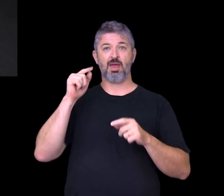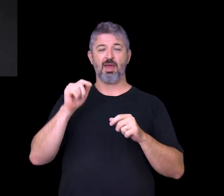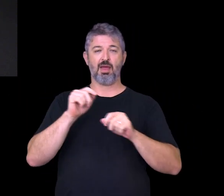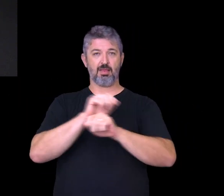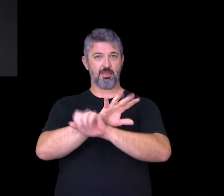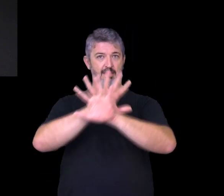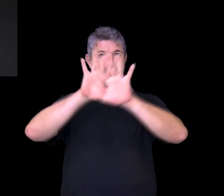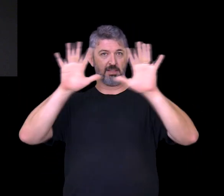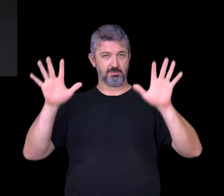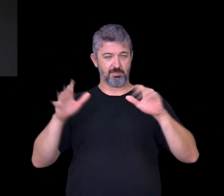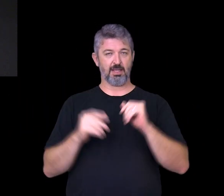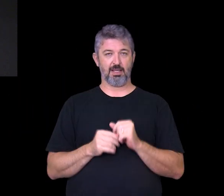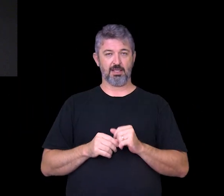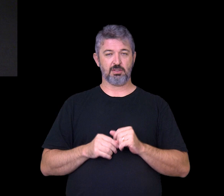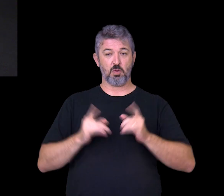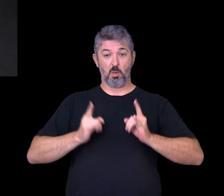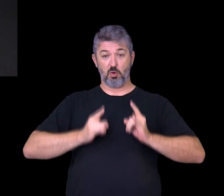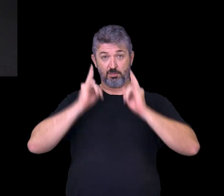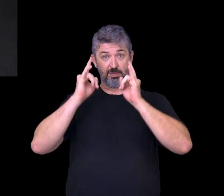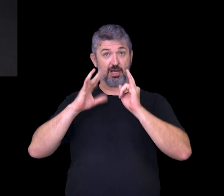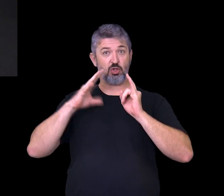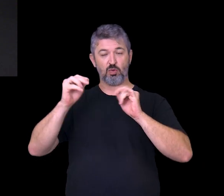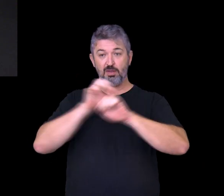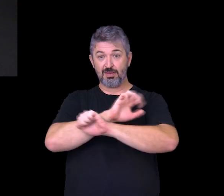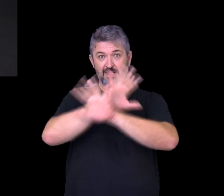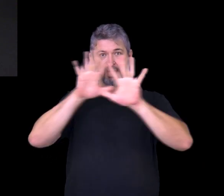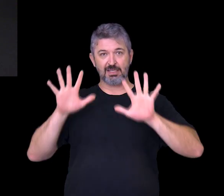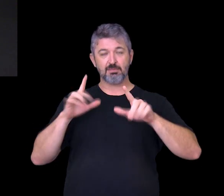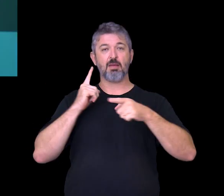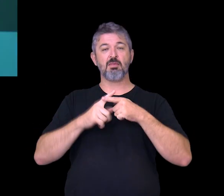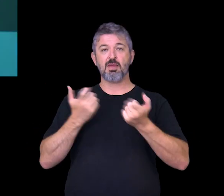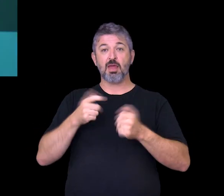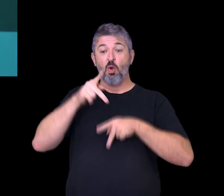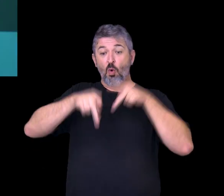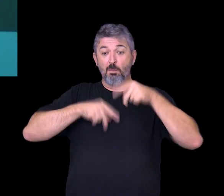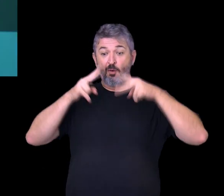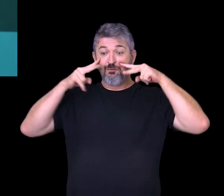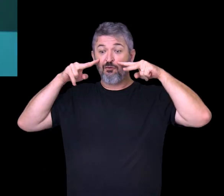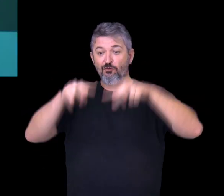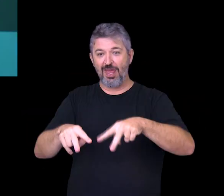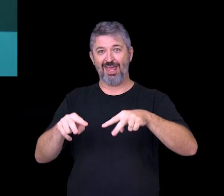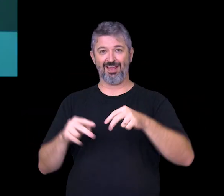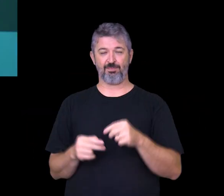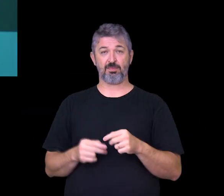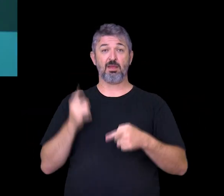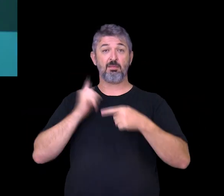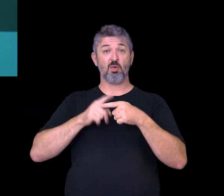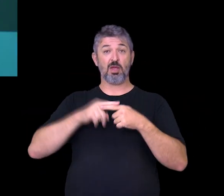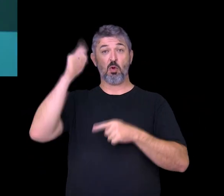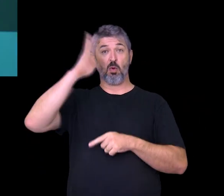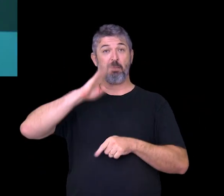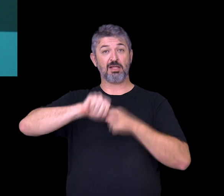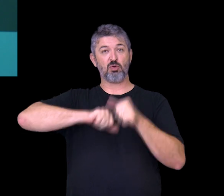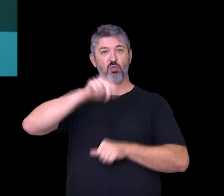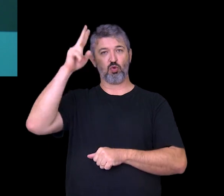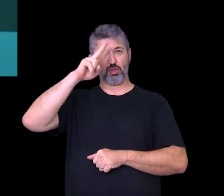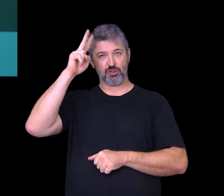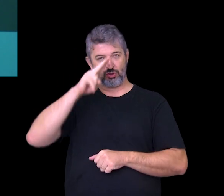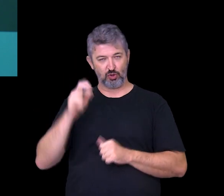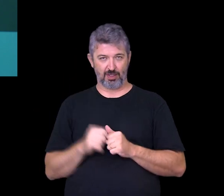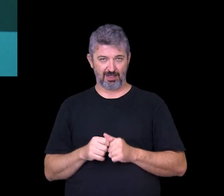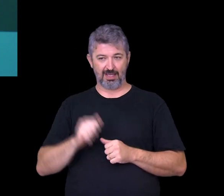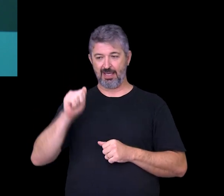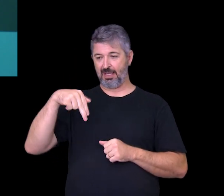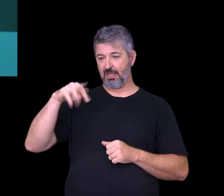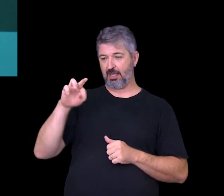palácios transparentes, para que houvesse transparência. O Brasil estava começando uma nova história. A antropofagia tinha